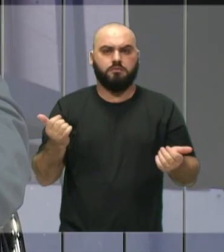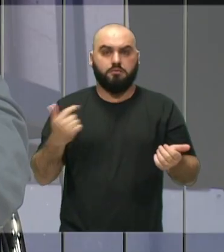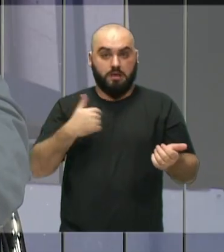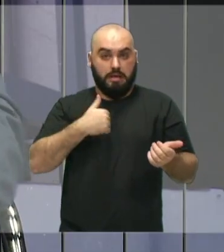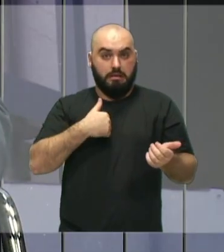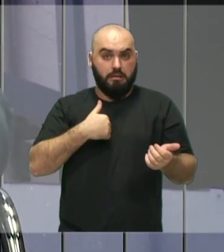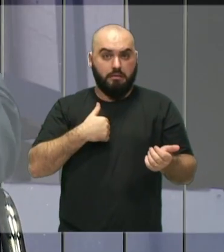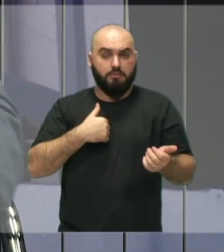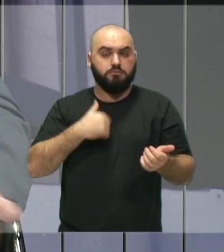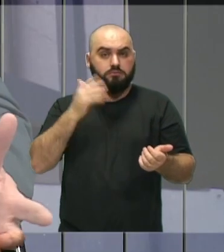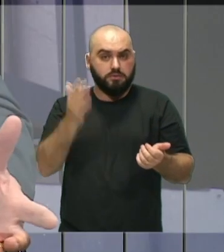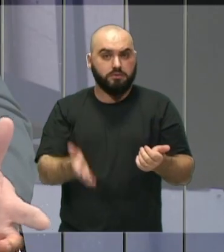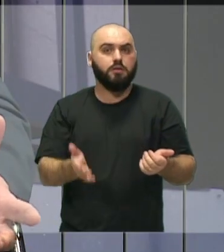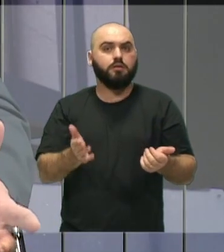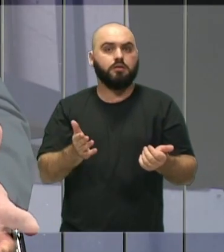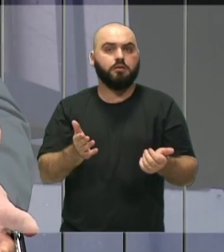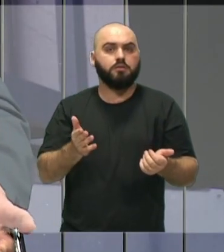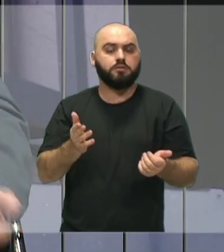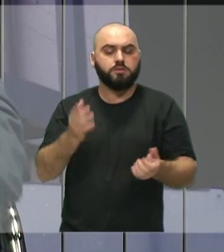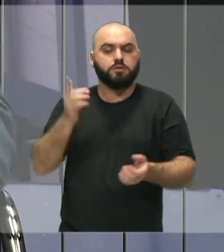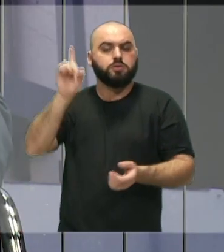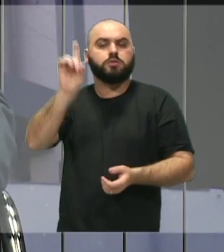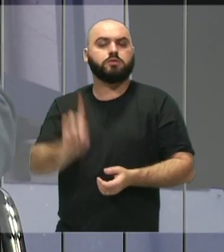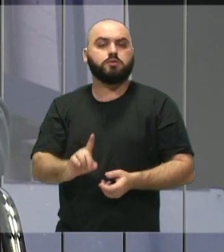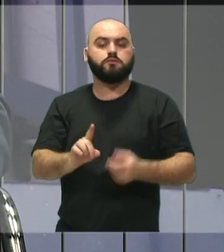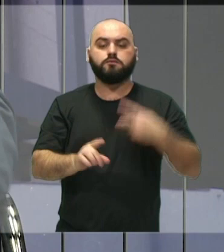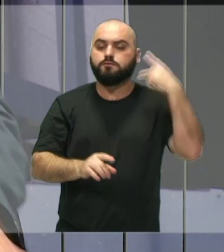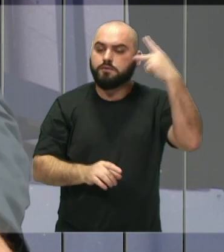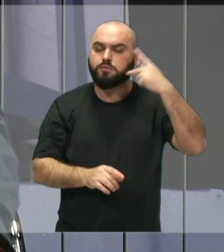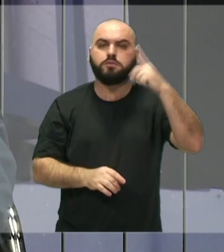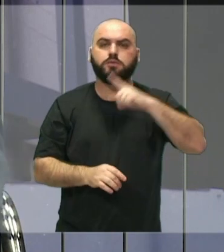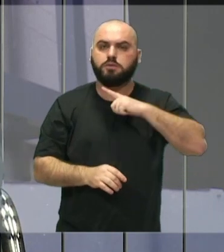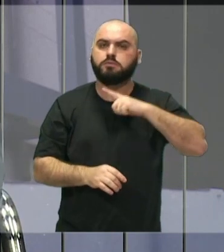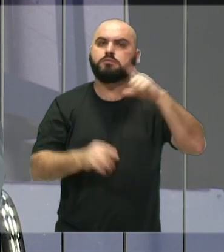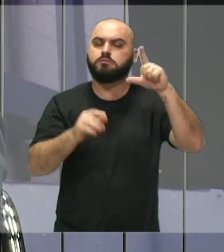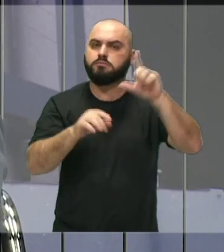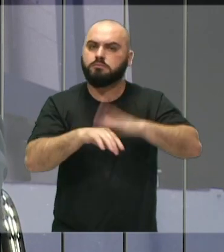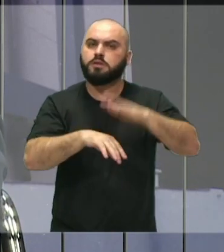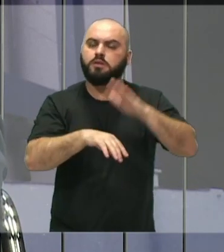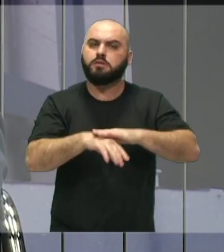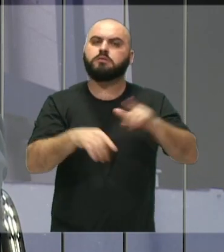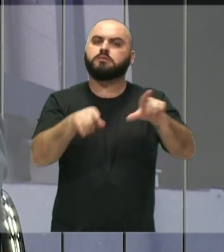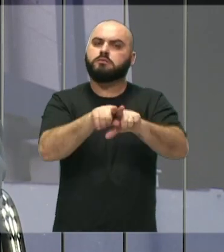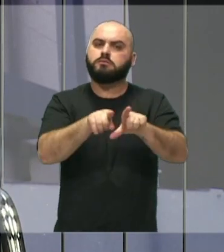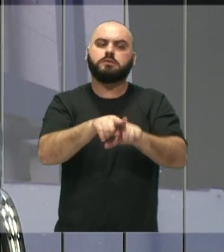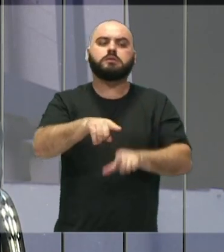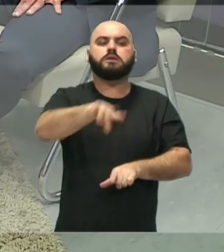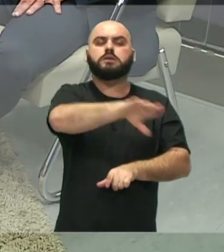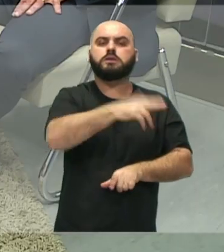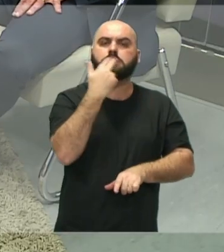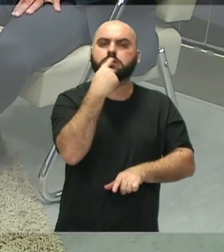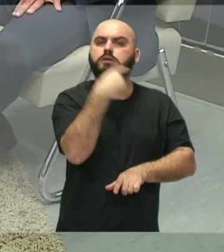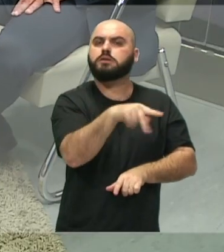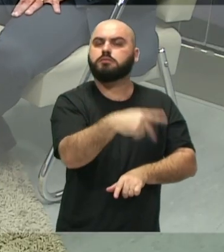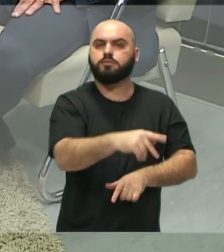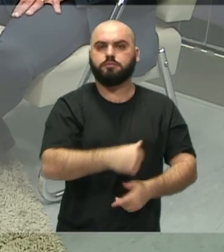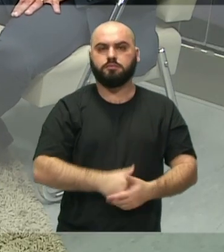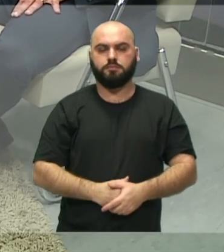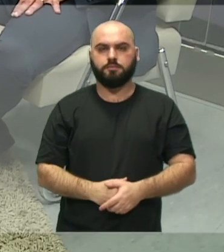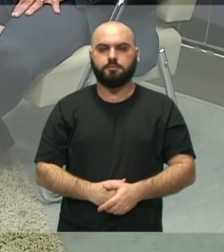tenho esse direito, como vereador mais ainda. Então a gente está buscar essas melhorias nessa situação, nesses setores. Vereador,